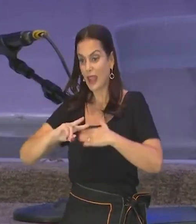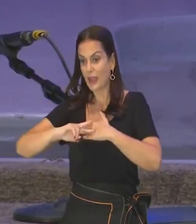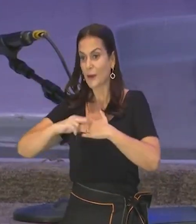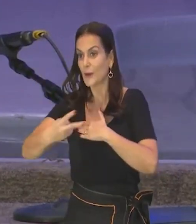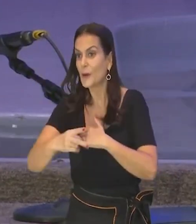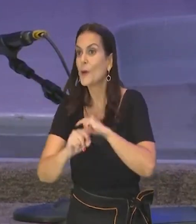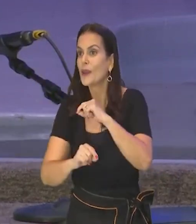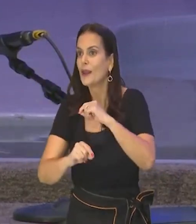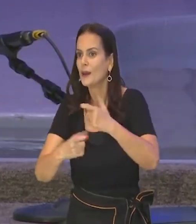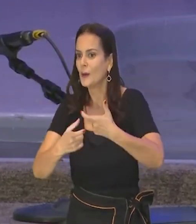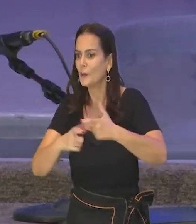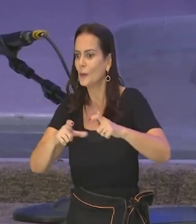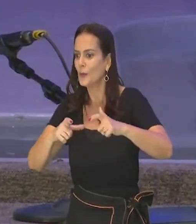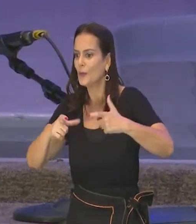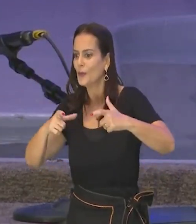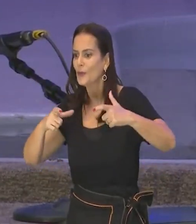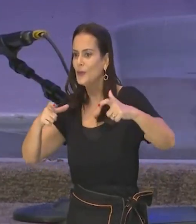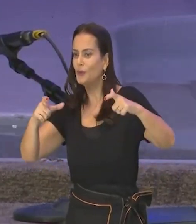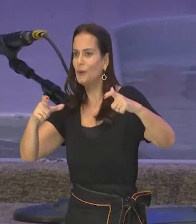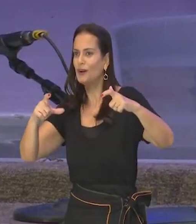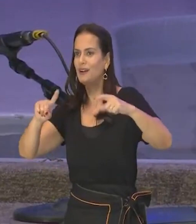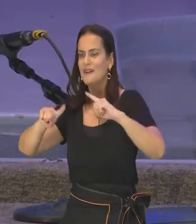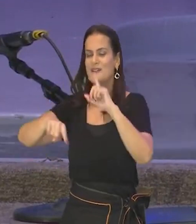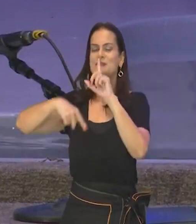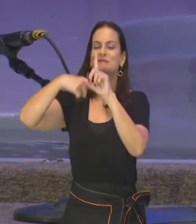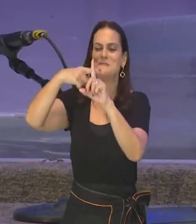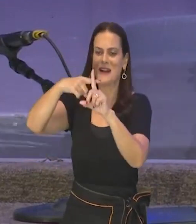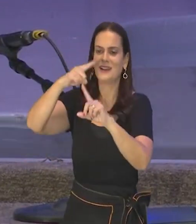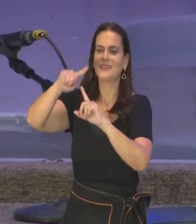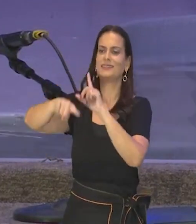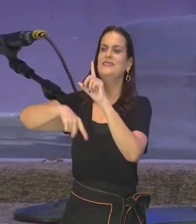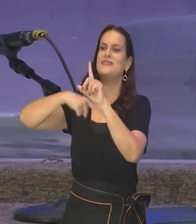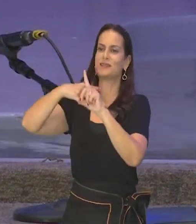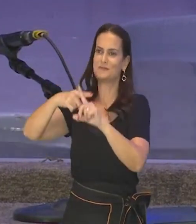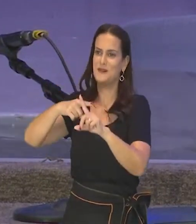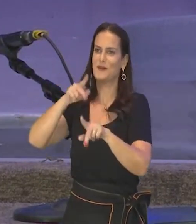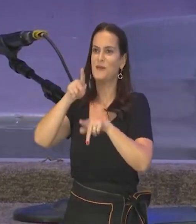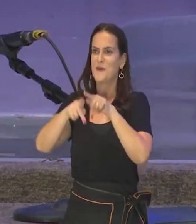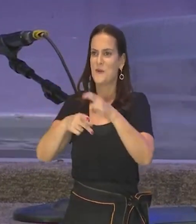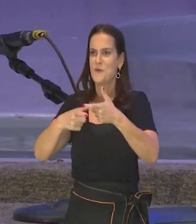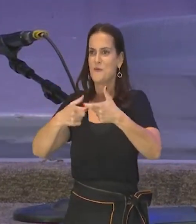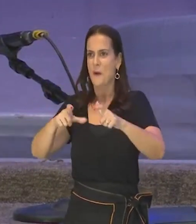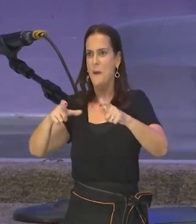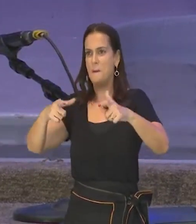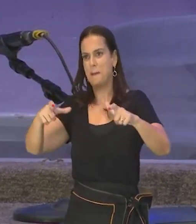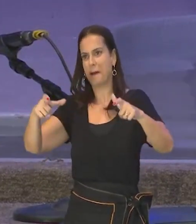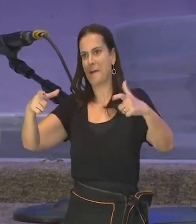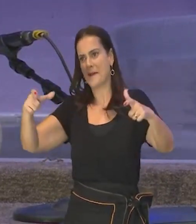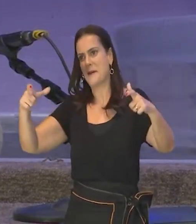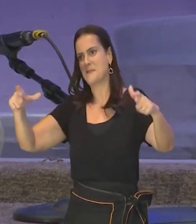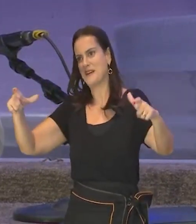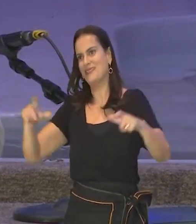O crescimento, mais e mais, da multidão dos crentes.